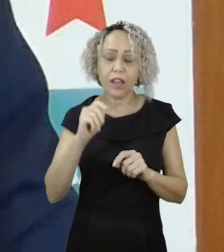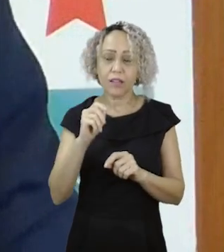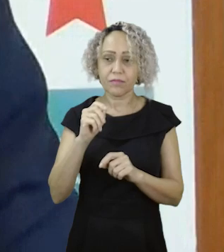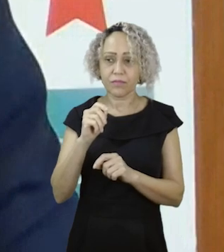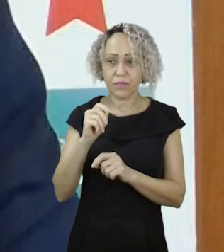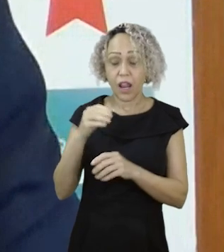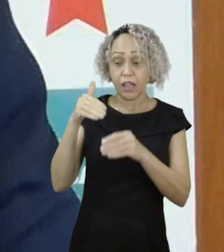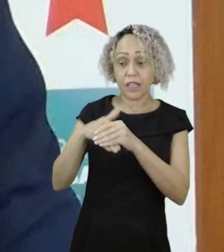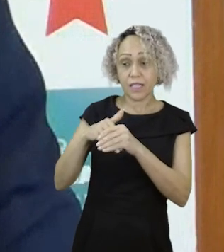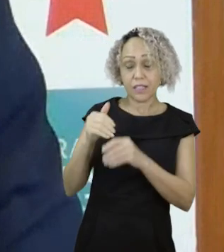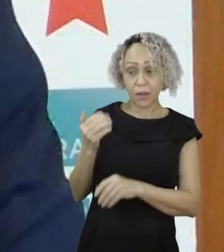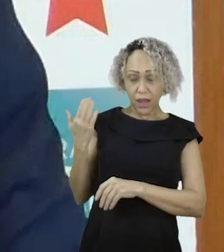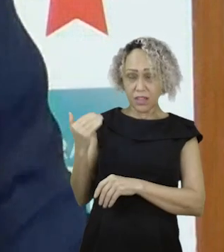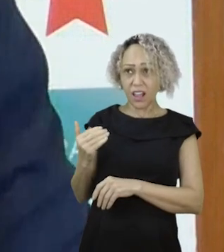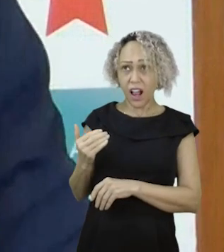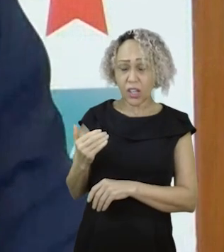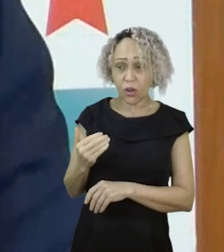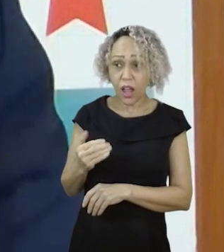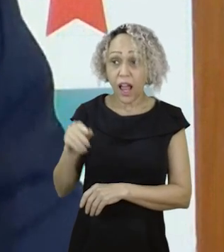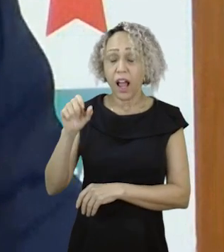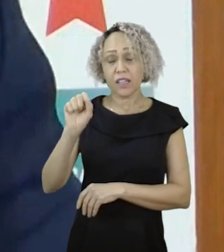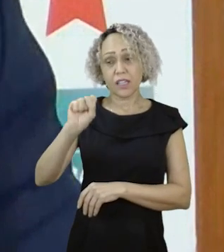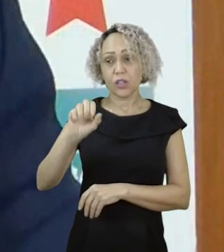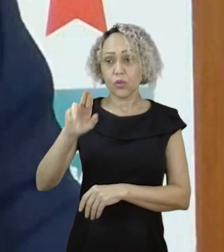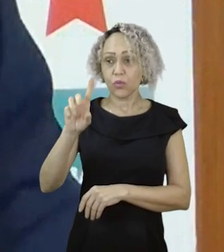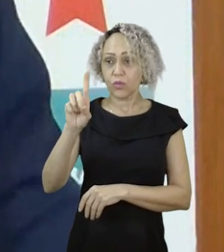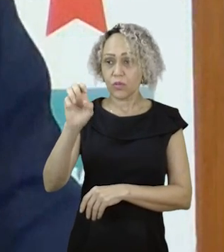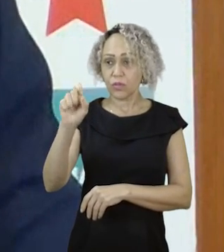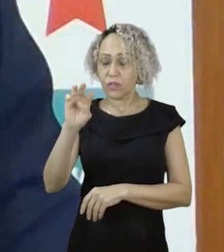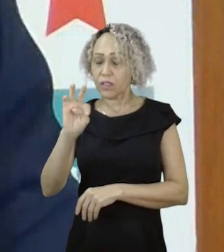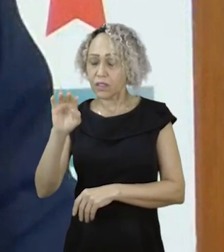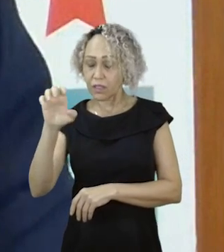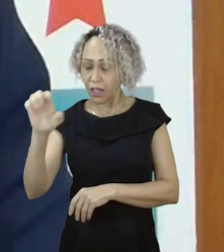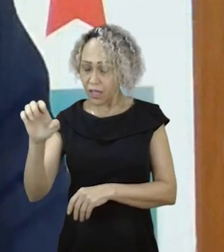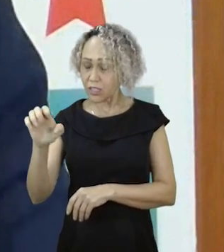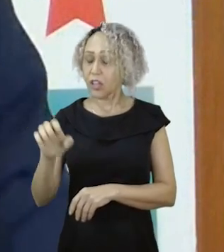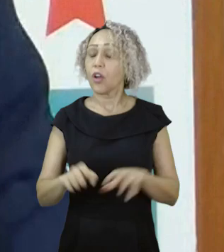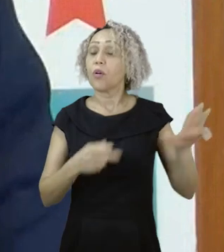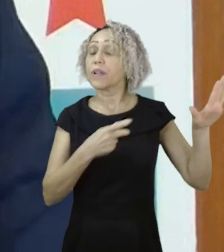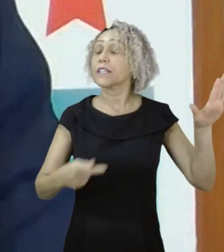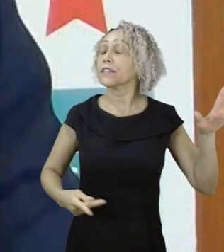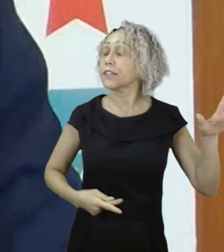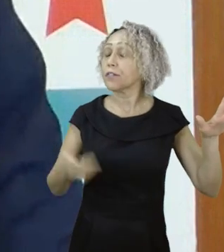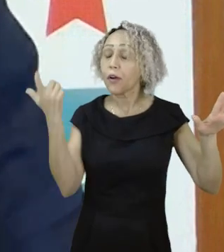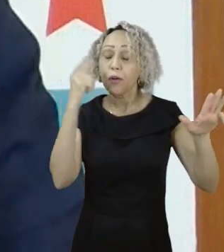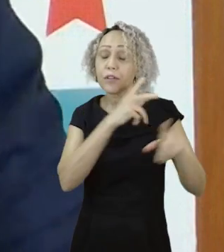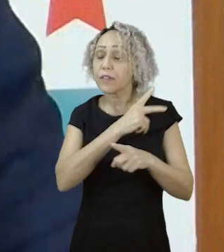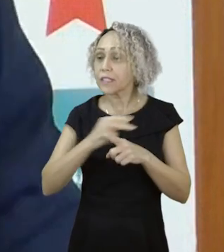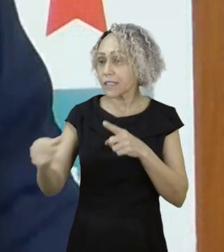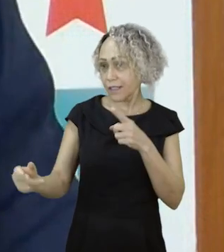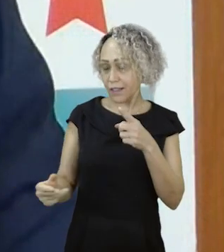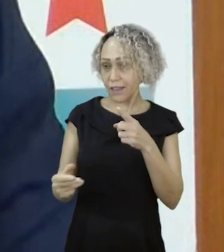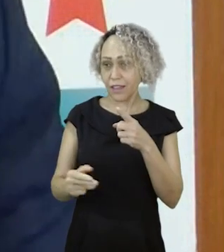pujante, né, aqui no estado de Minas Gerais. E lembrando que nas eleições passadas foi o único estado do Sudeste que o presidente Lula venceu nos 2